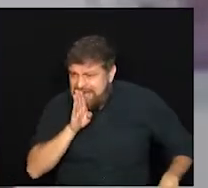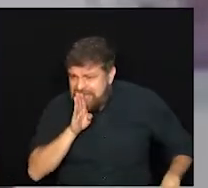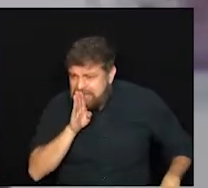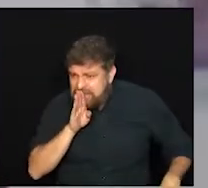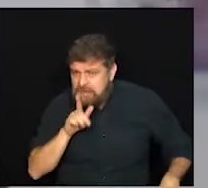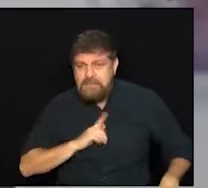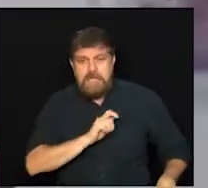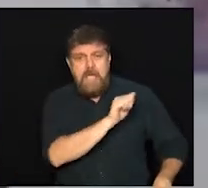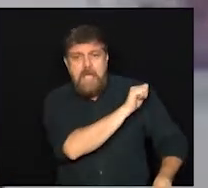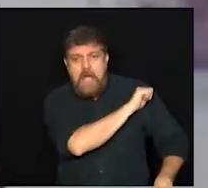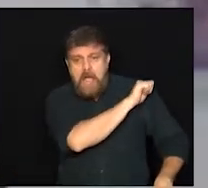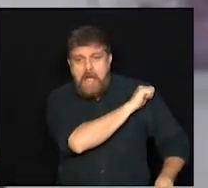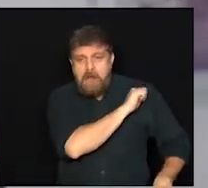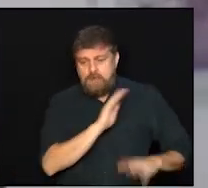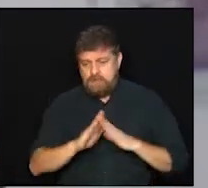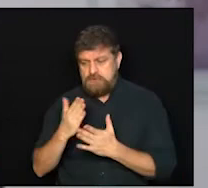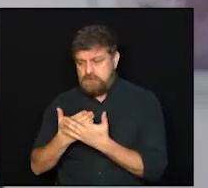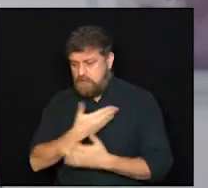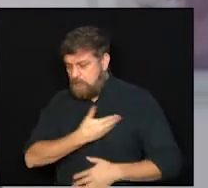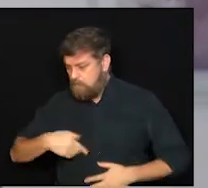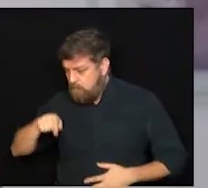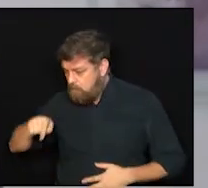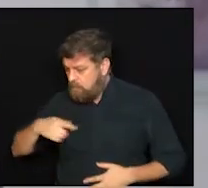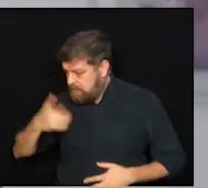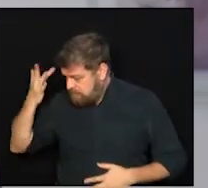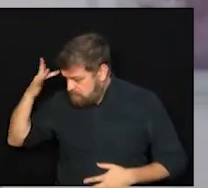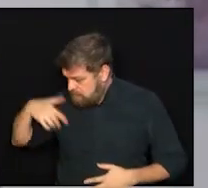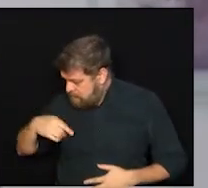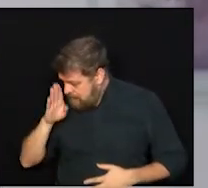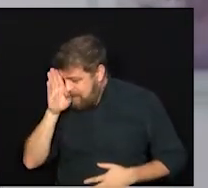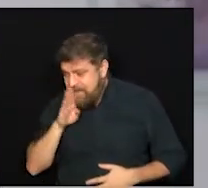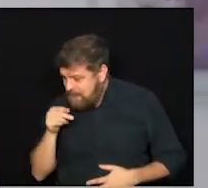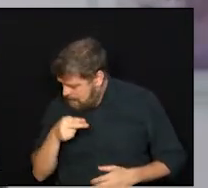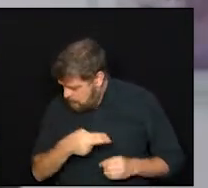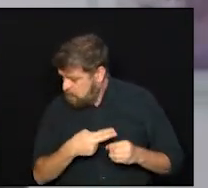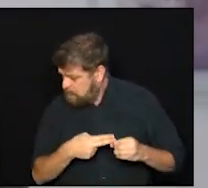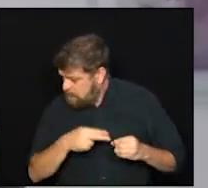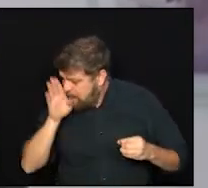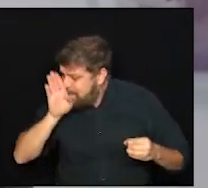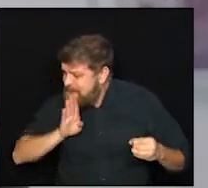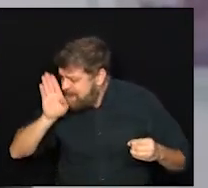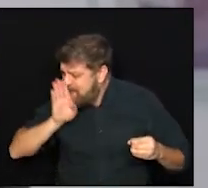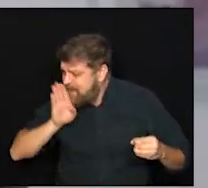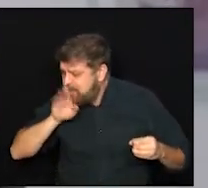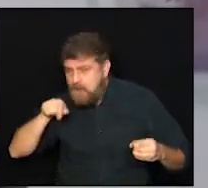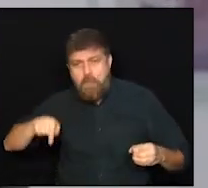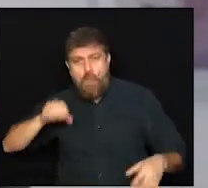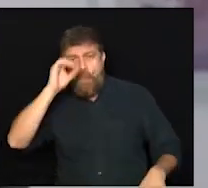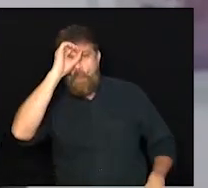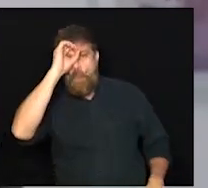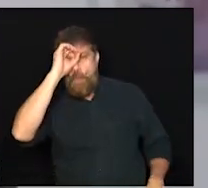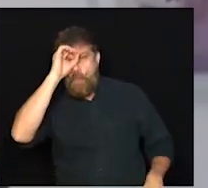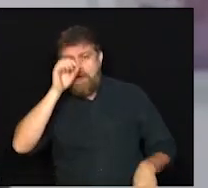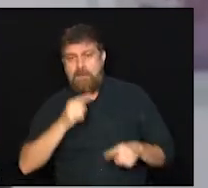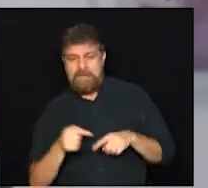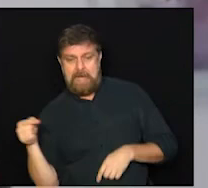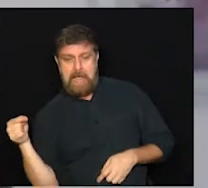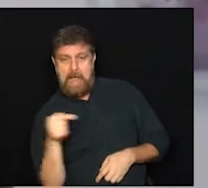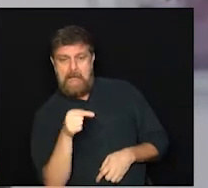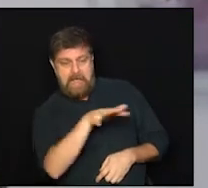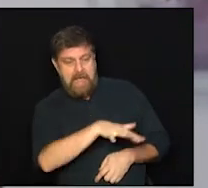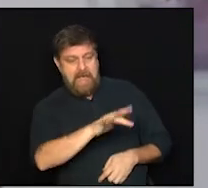de Campinas não sabem que eles não pagam para estudar na Unicamp. Porque para muita gente a Unicamp é só a área